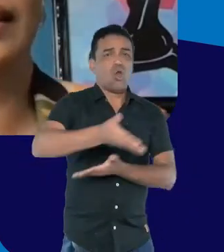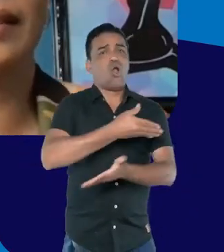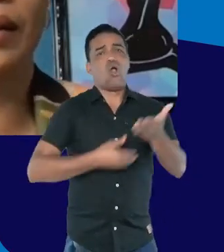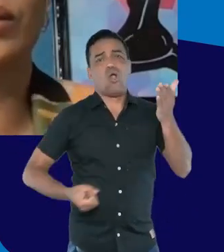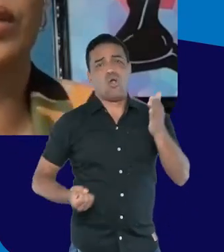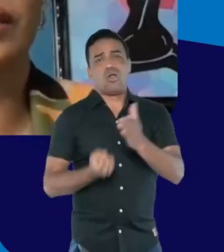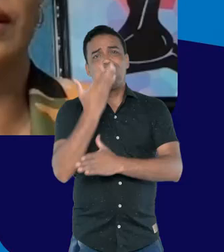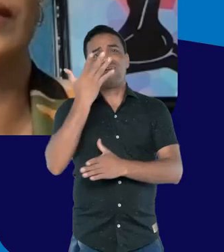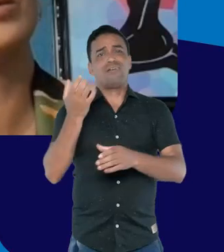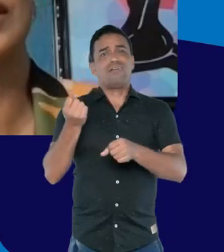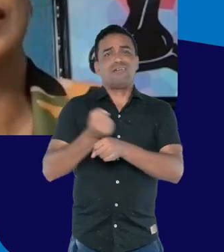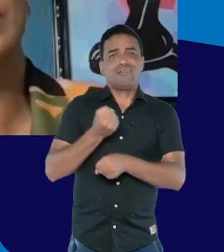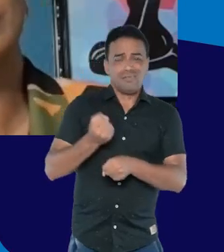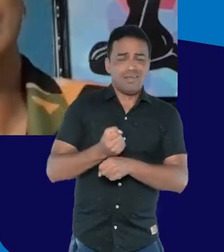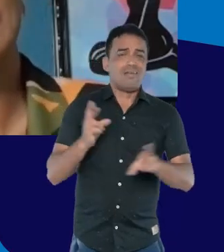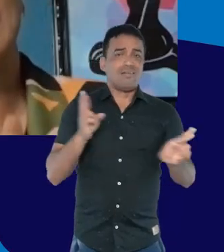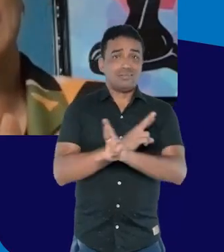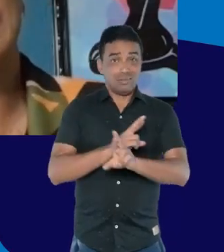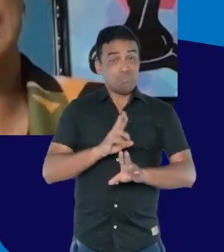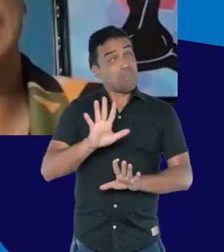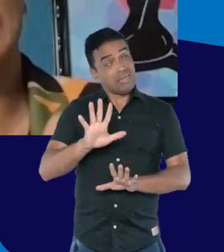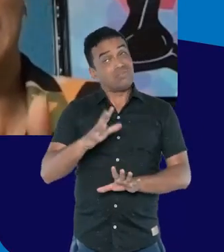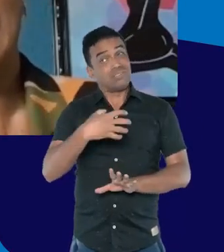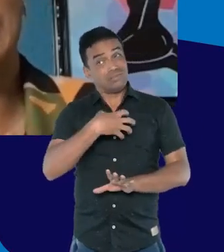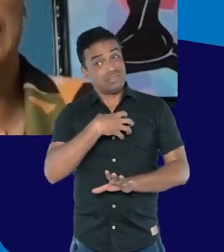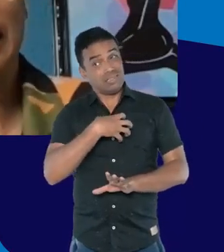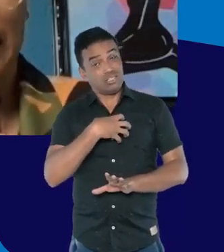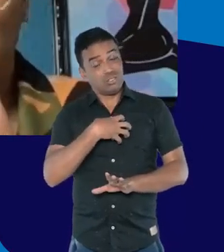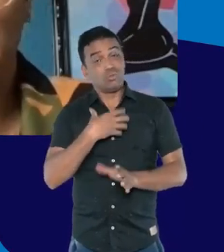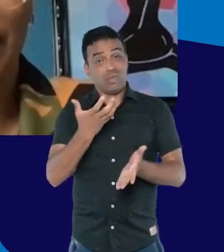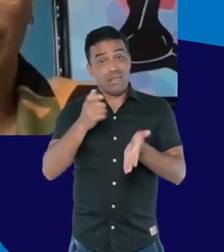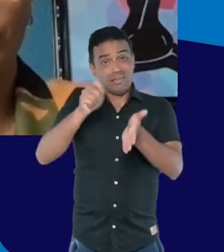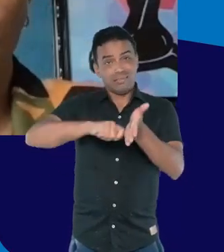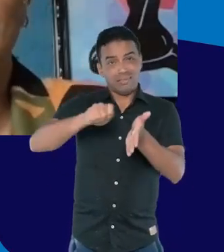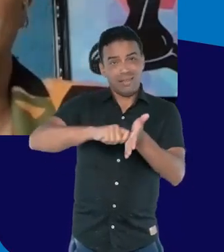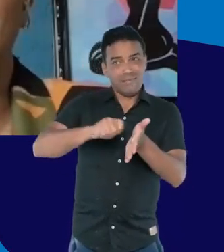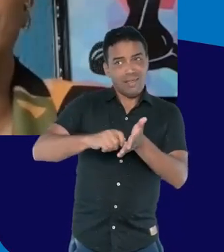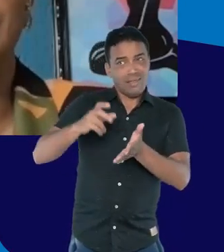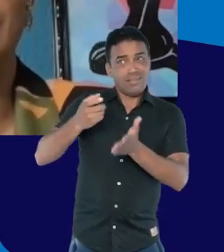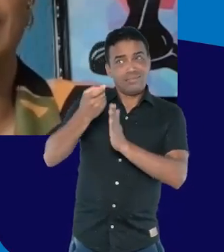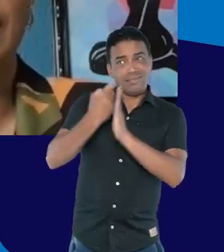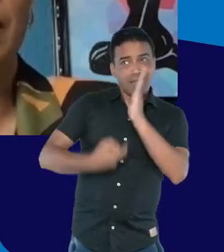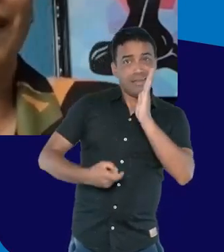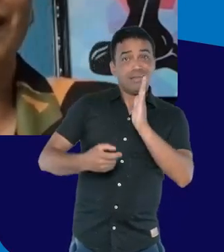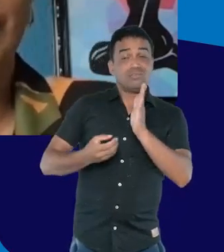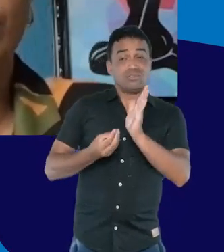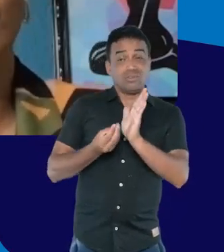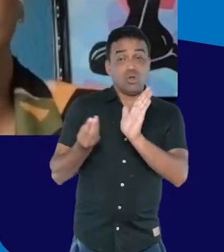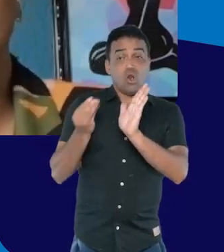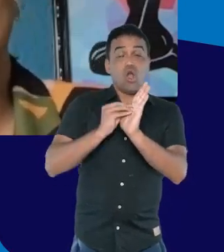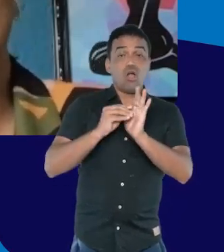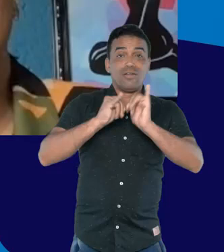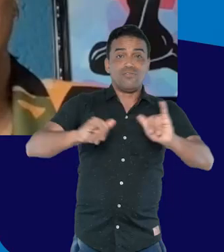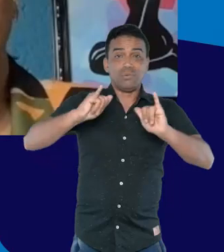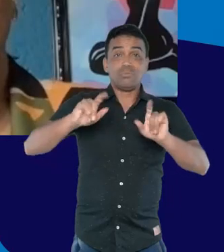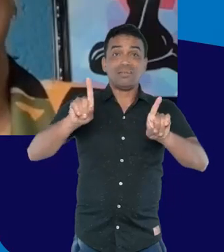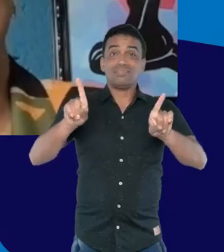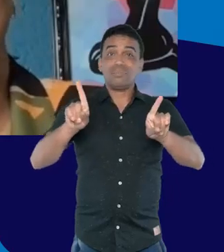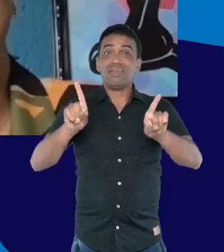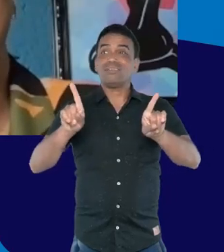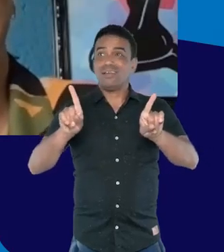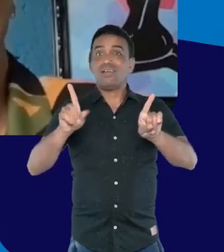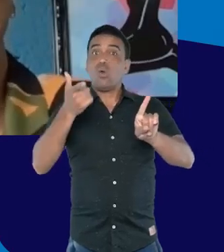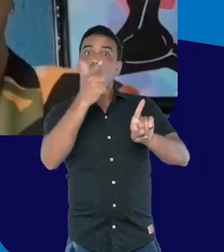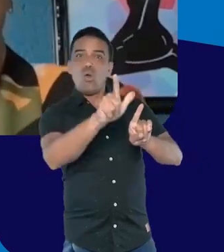tenha a intenção de escrever um texto que ele traga determinada informação, assim, mas tem um outro lado que a